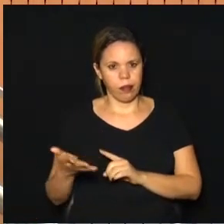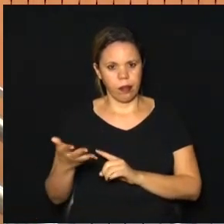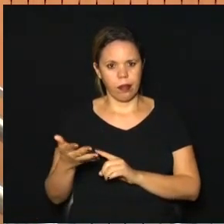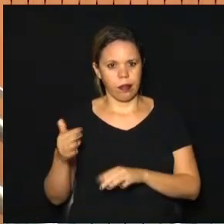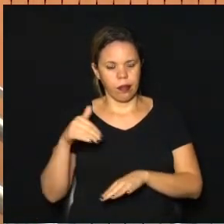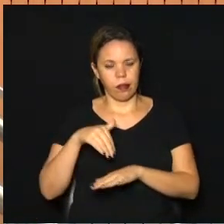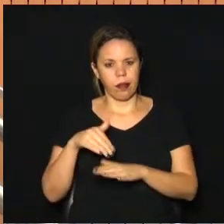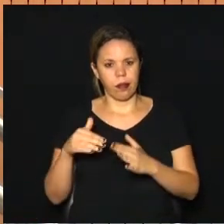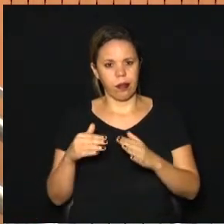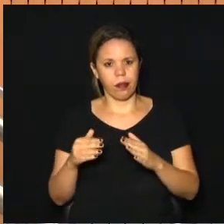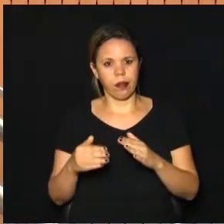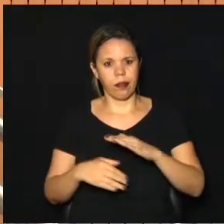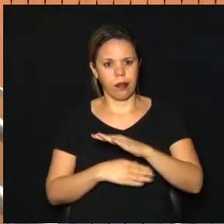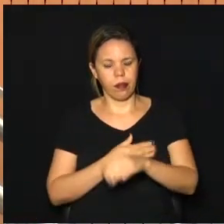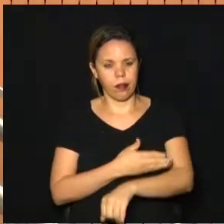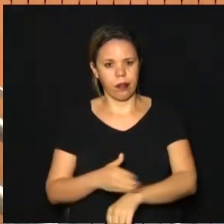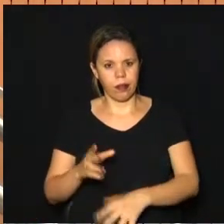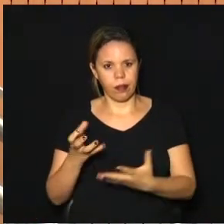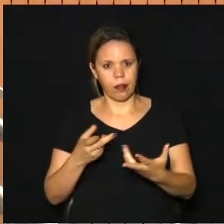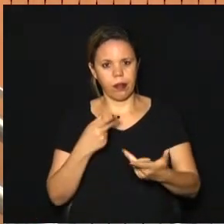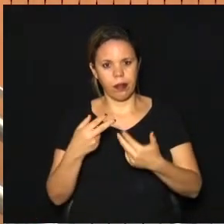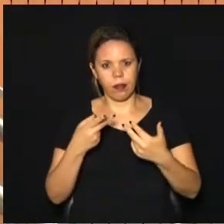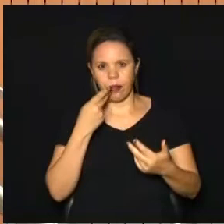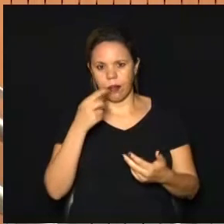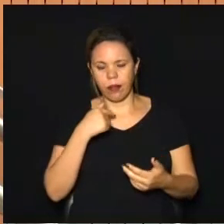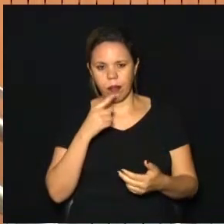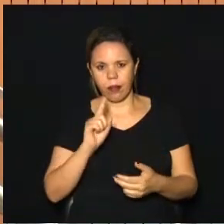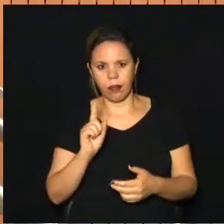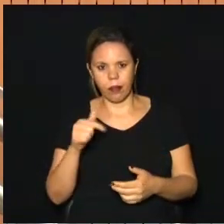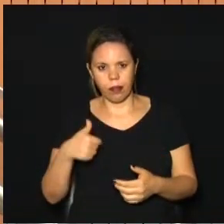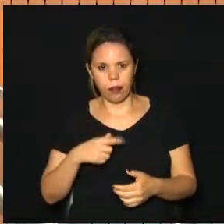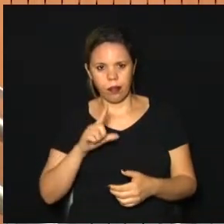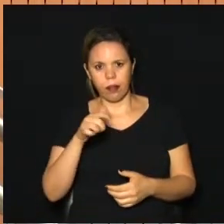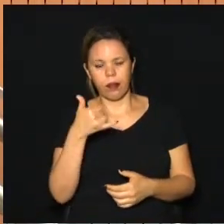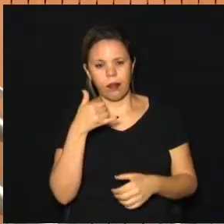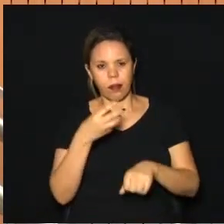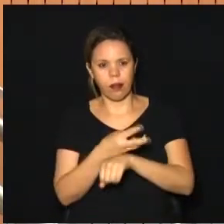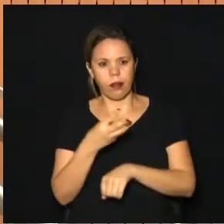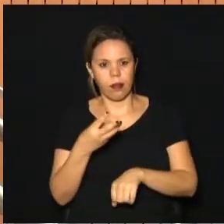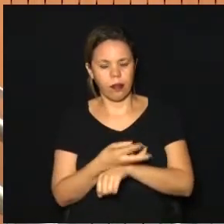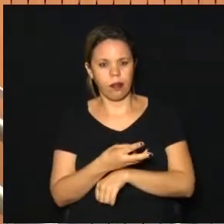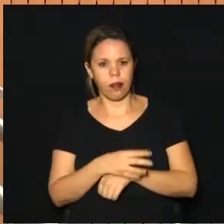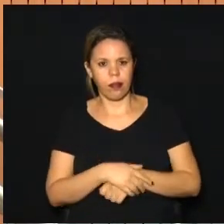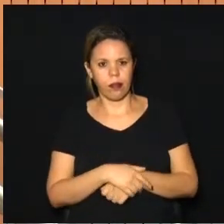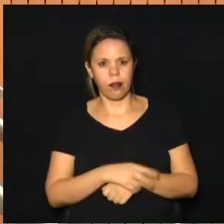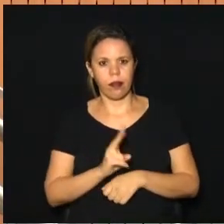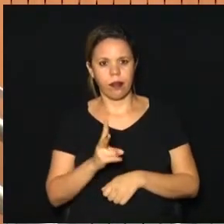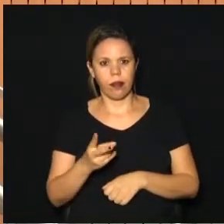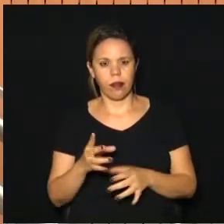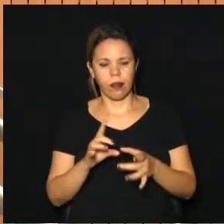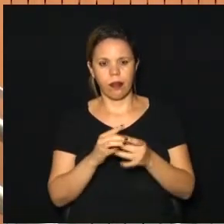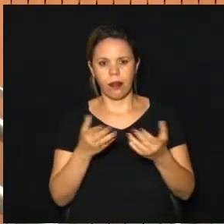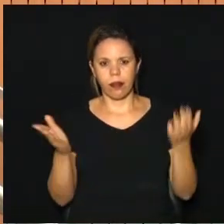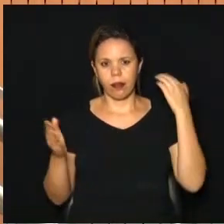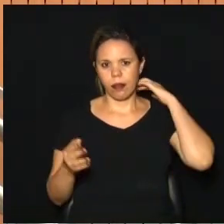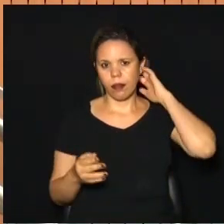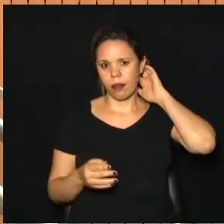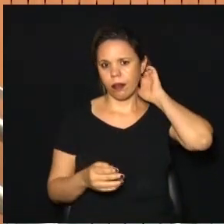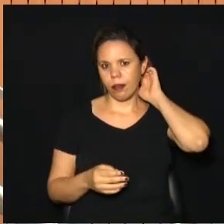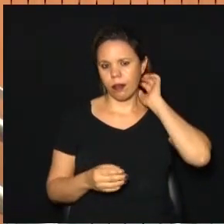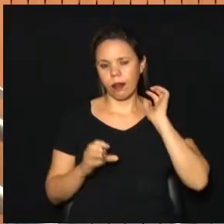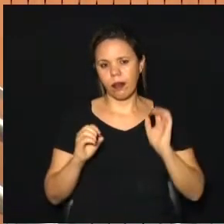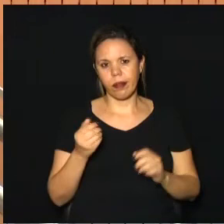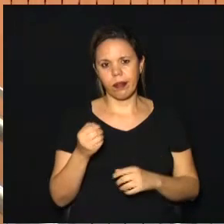casa. Se vocês quiserem saber alguma coisa que eu não falei aqui, WhatsApp, ligou, eu vou estar sempre à disposição de vocês. A